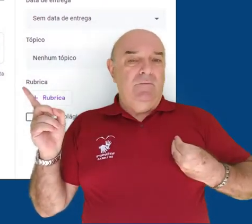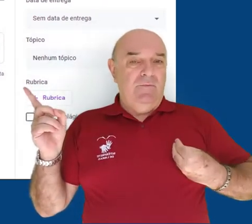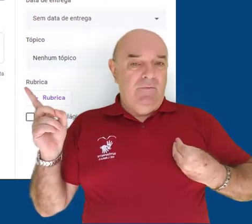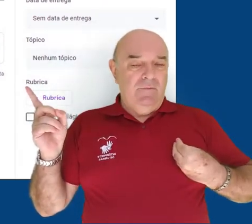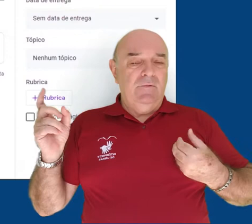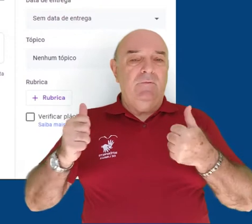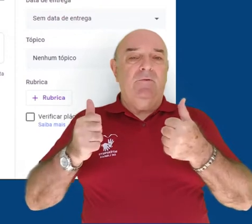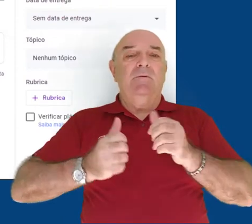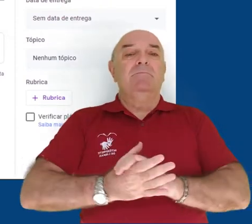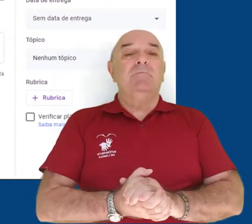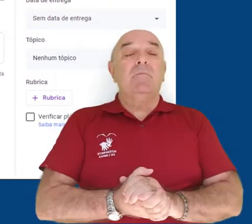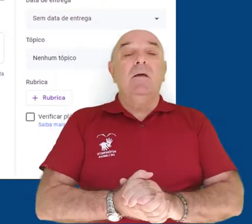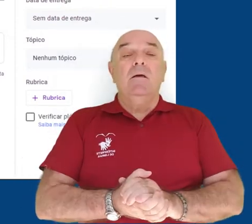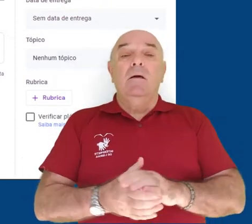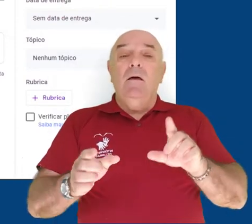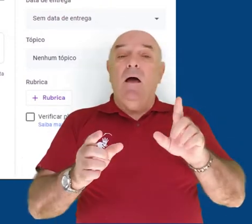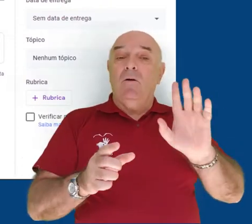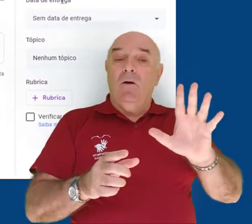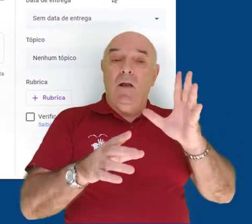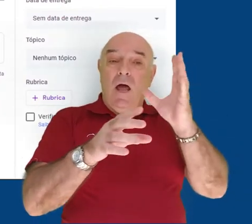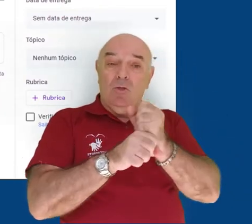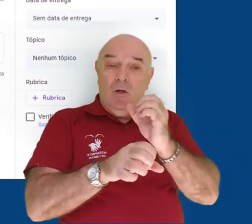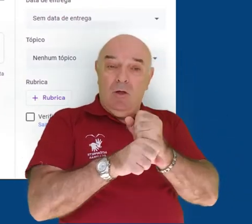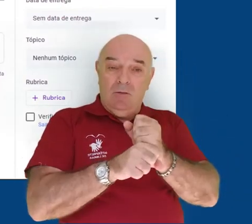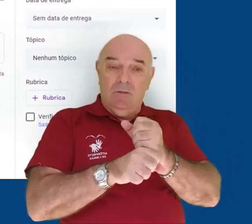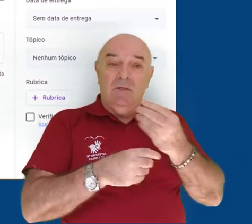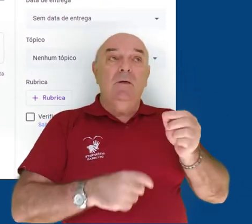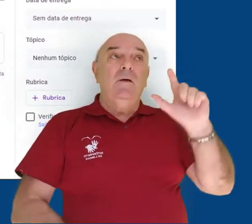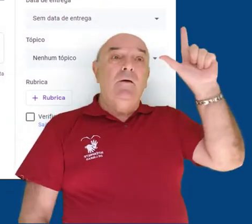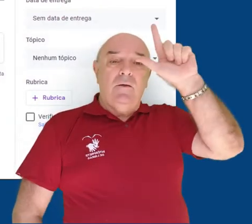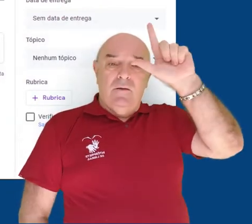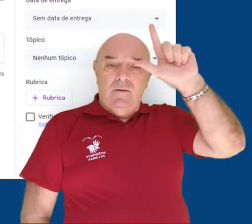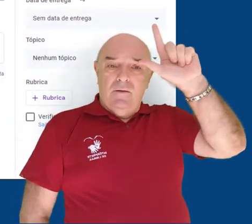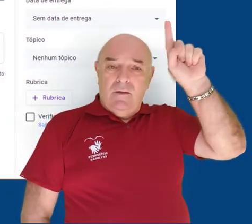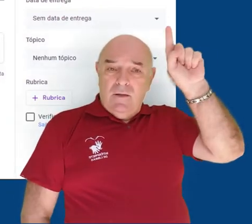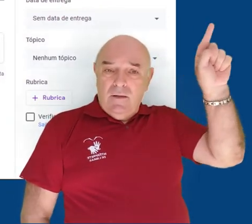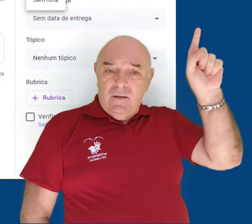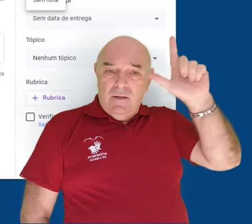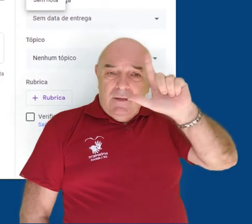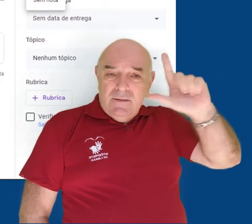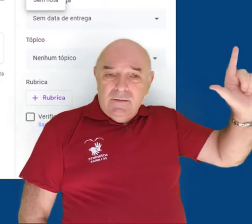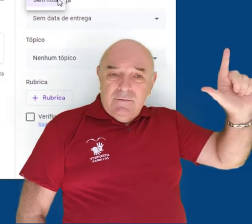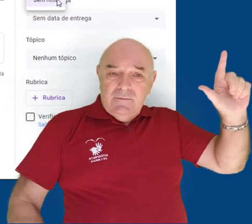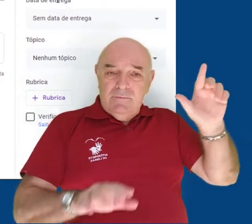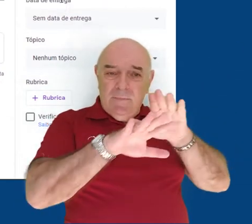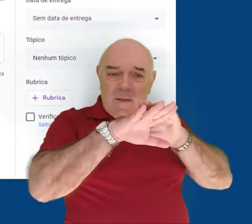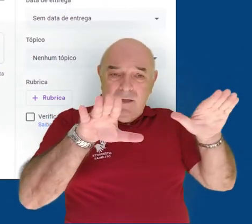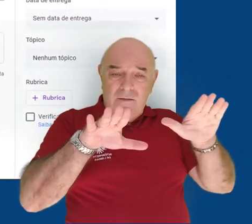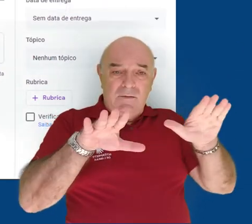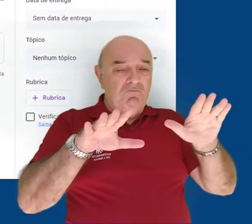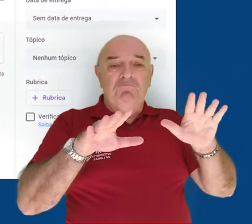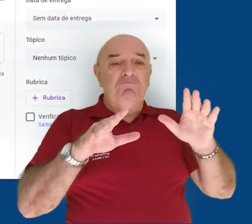desmarcar a importação de notas em querer sobre a questão da nota a nota da atividade não interfere na nota do formulário